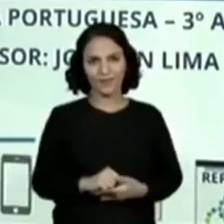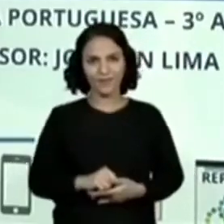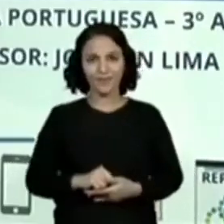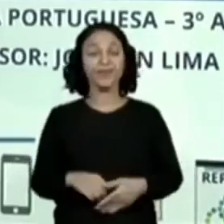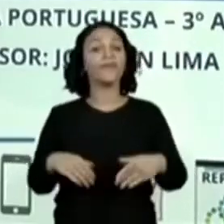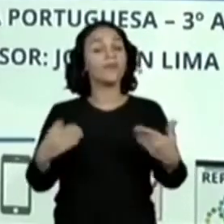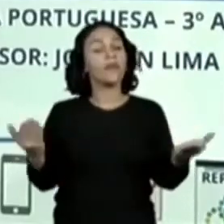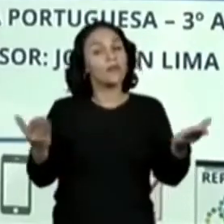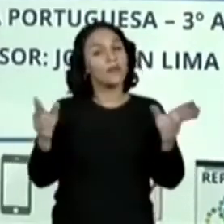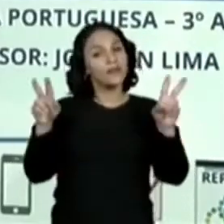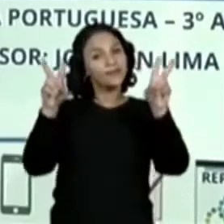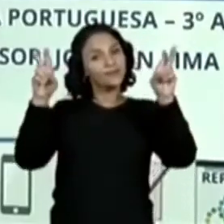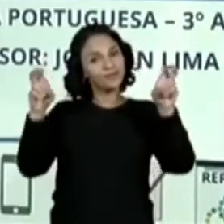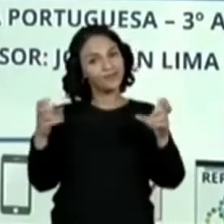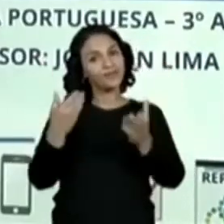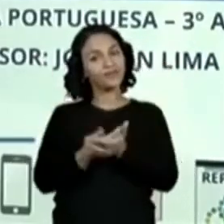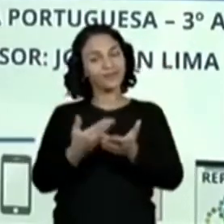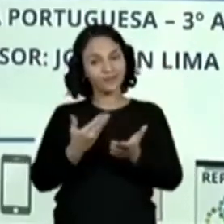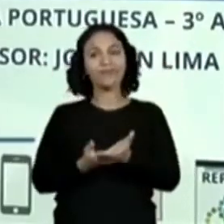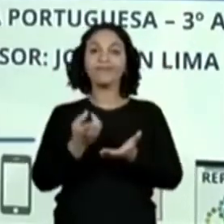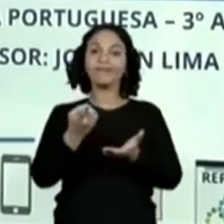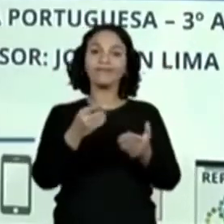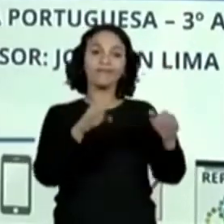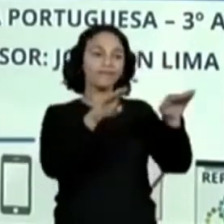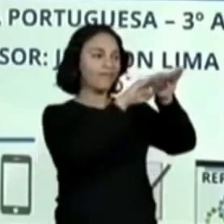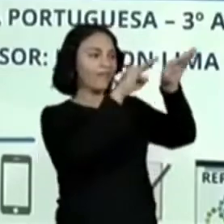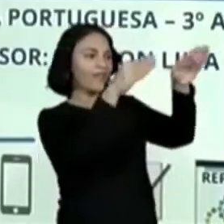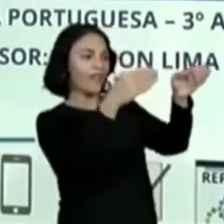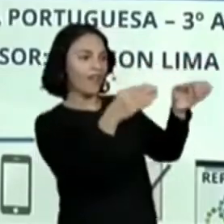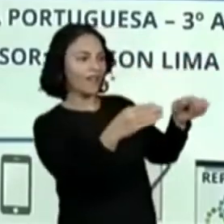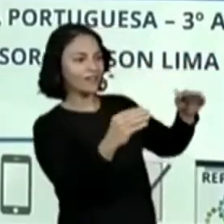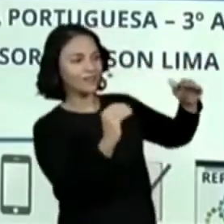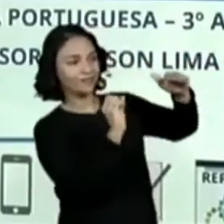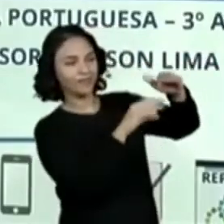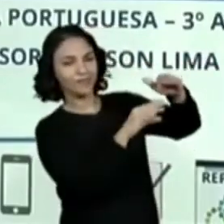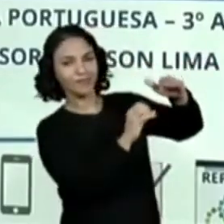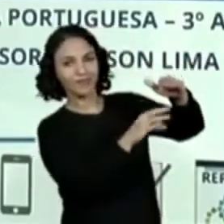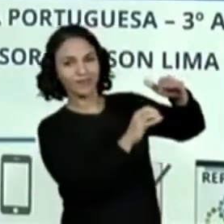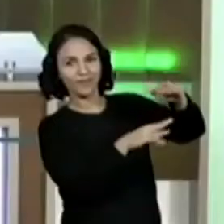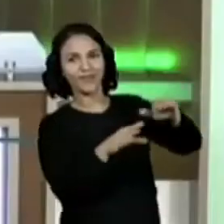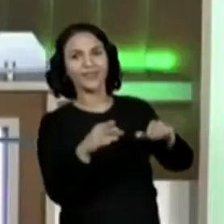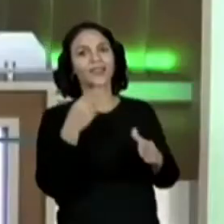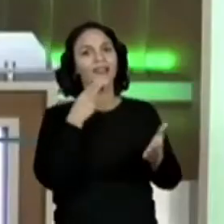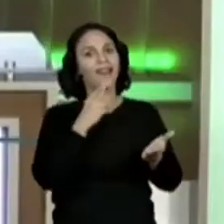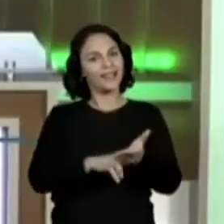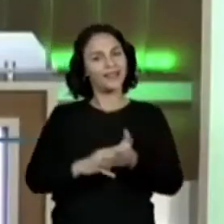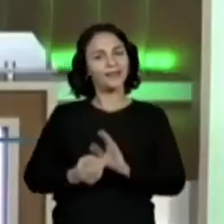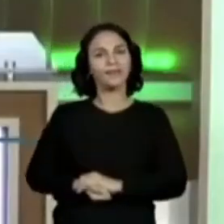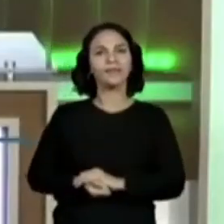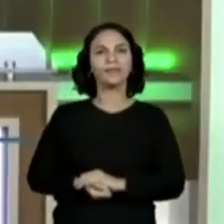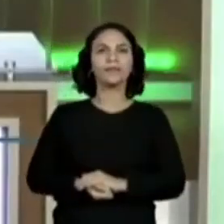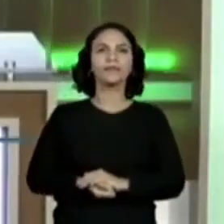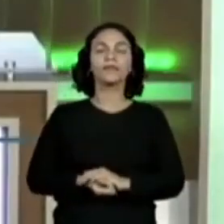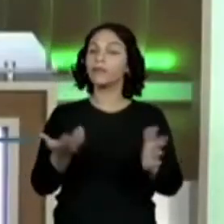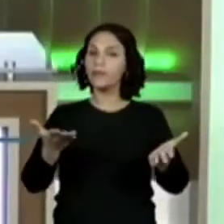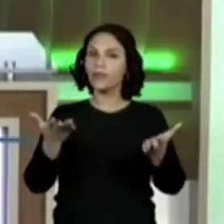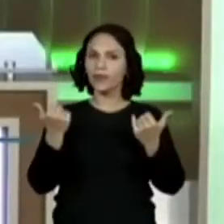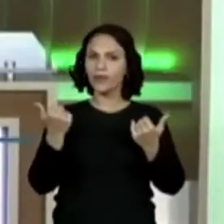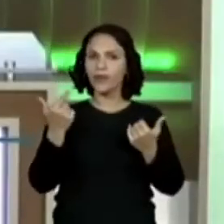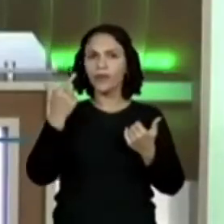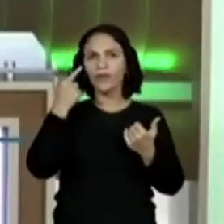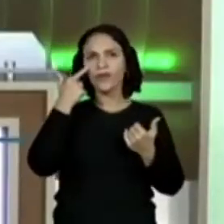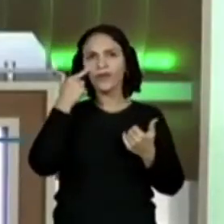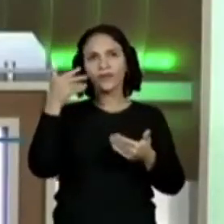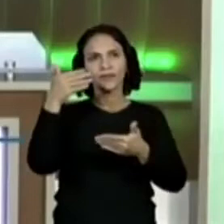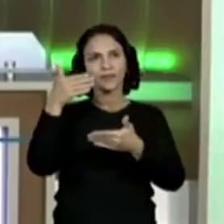título dessa aula é uma caixa de correio. Eu quero convidá-los para a leitura do